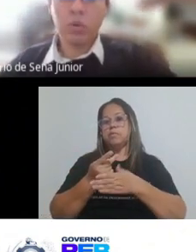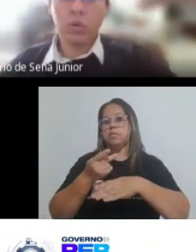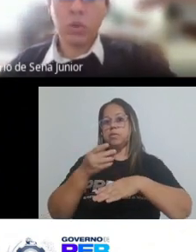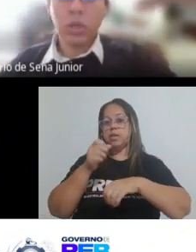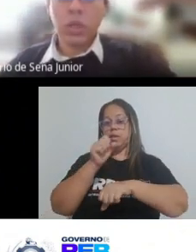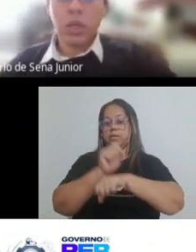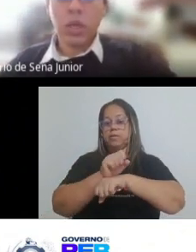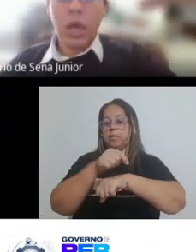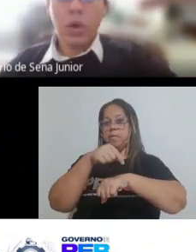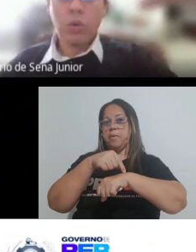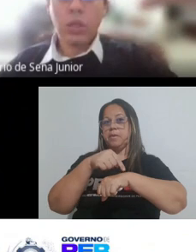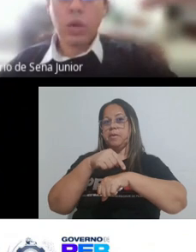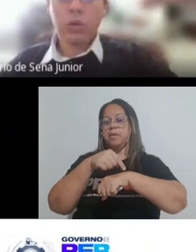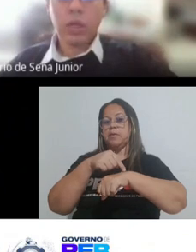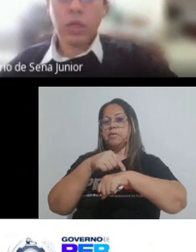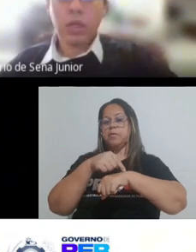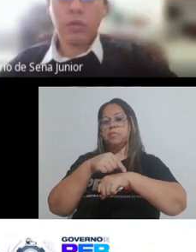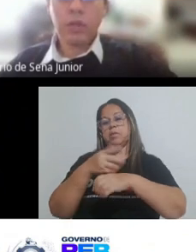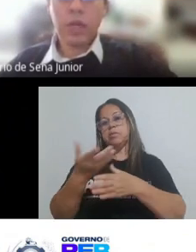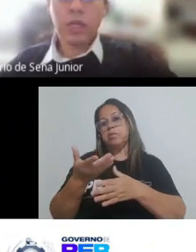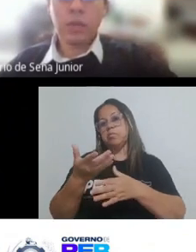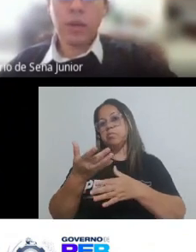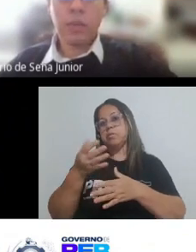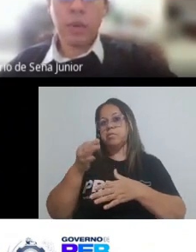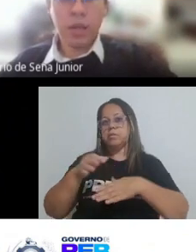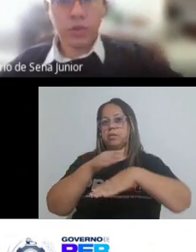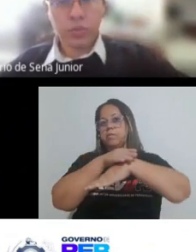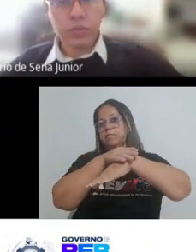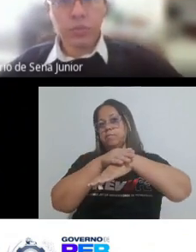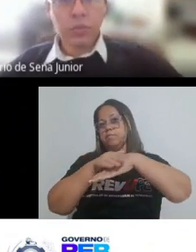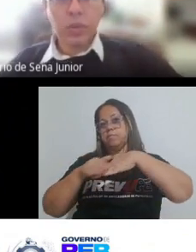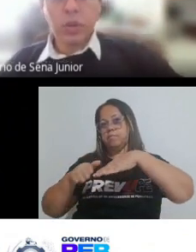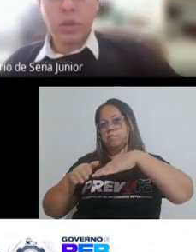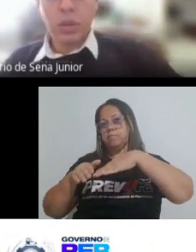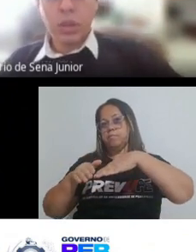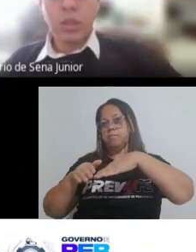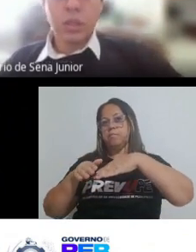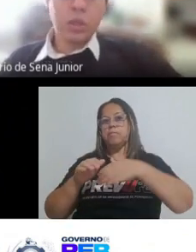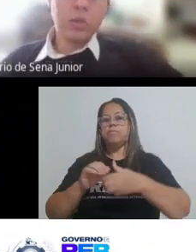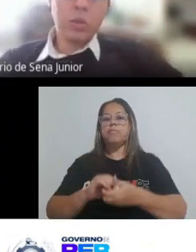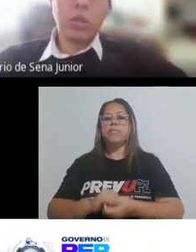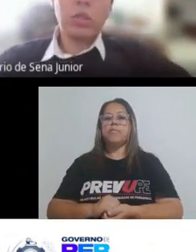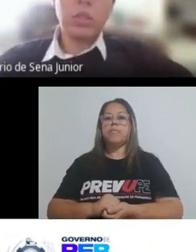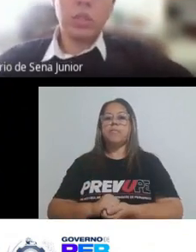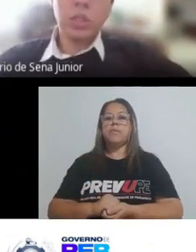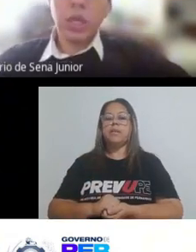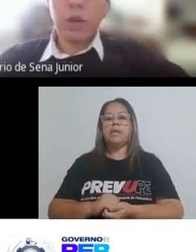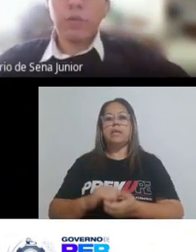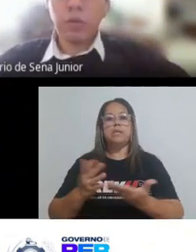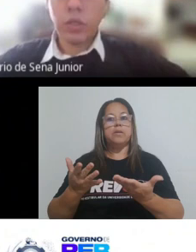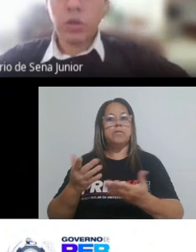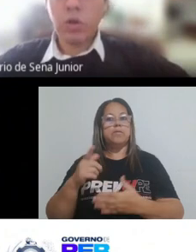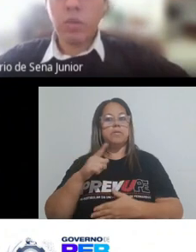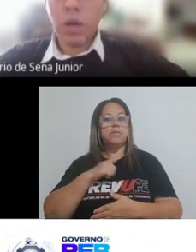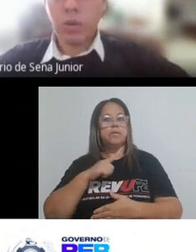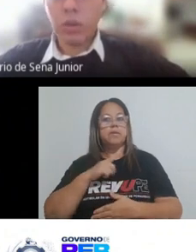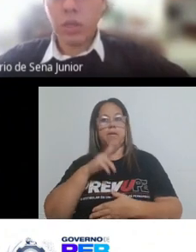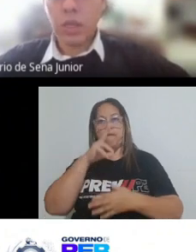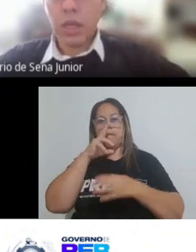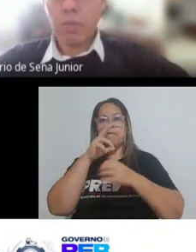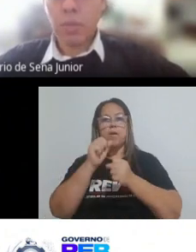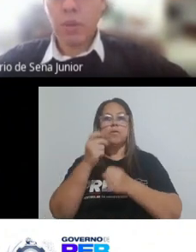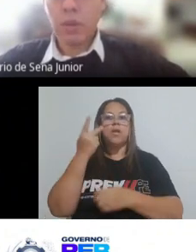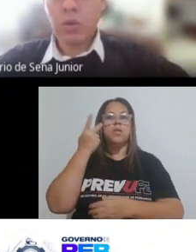repouso, a única alternativa é deslizar para baixo. Então, existe a força normal,